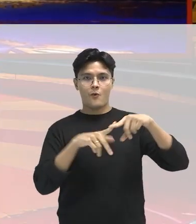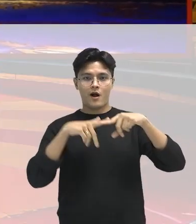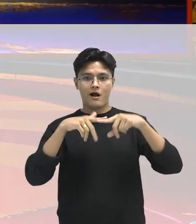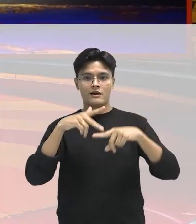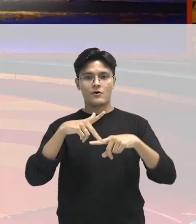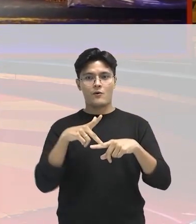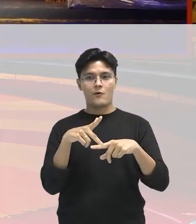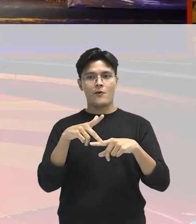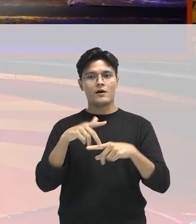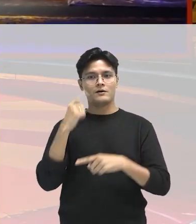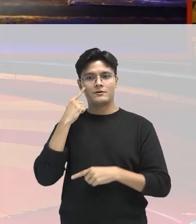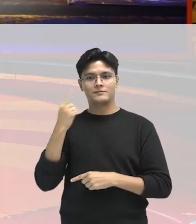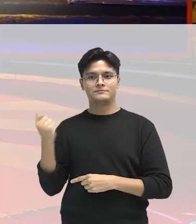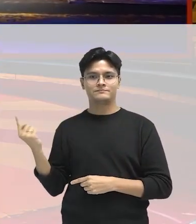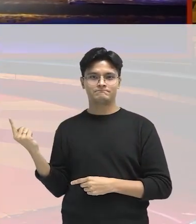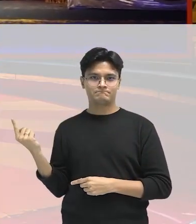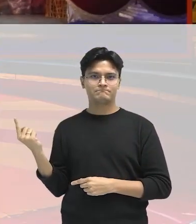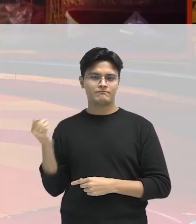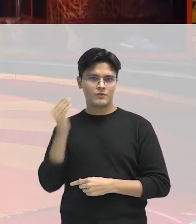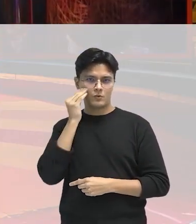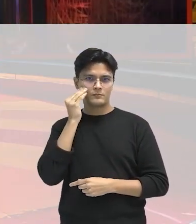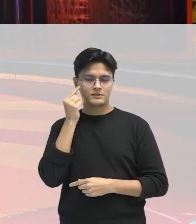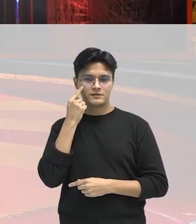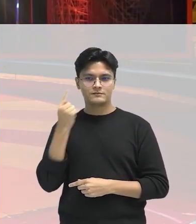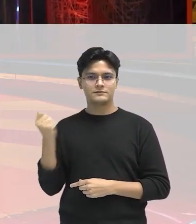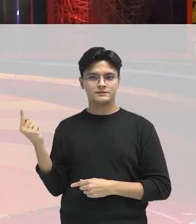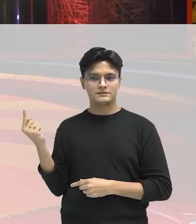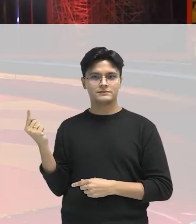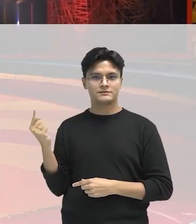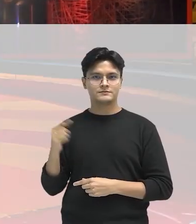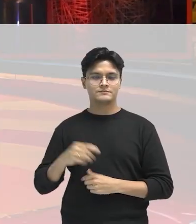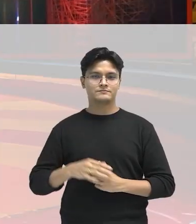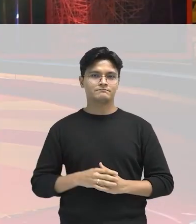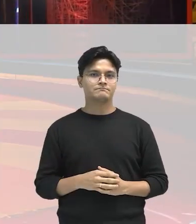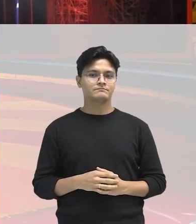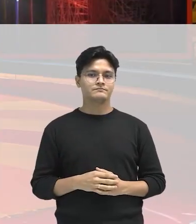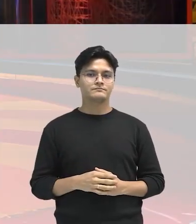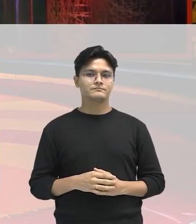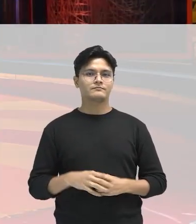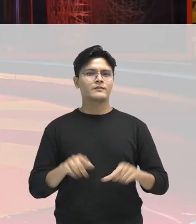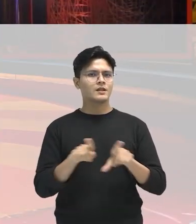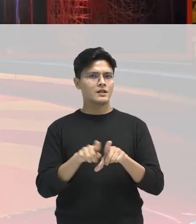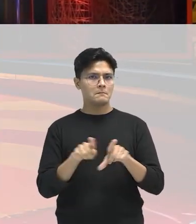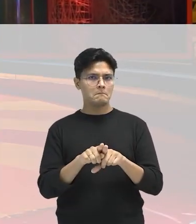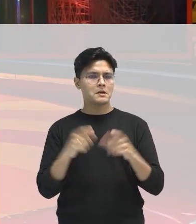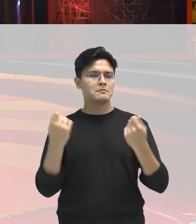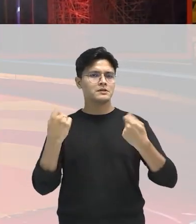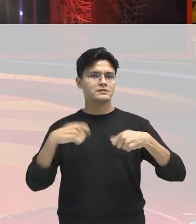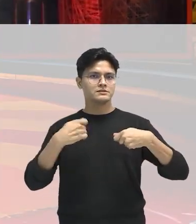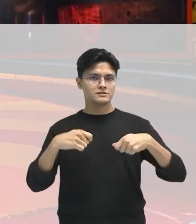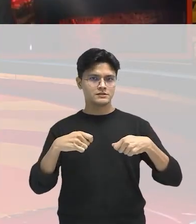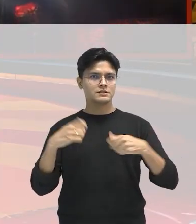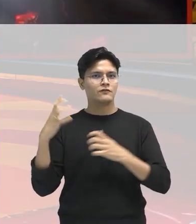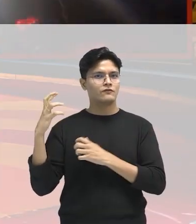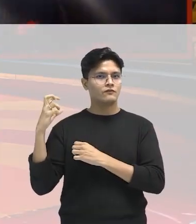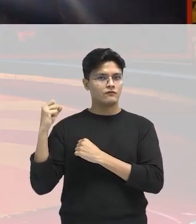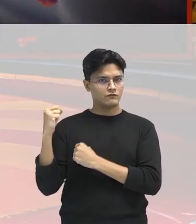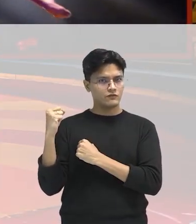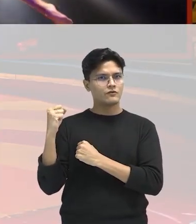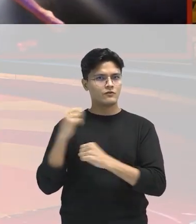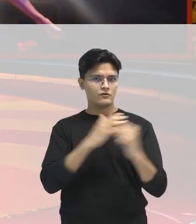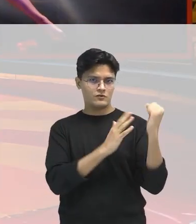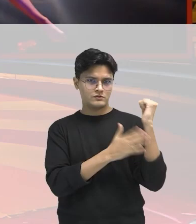Bem interessante, não é mesmo? Observem mais um pouquinho. Além do contorcionismo, ela tem que ter o quê? A força